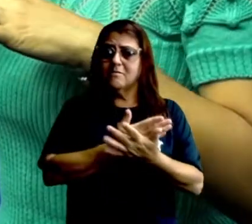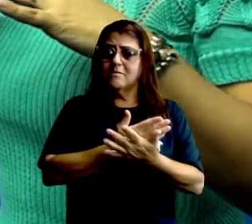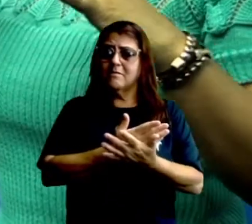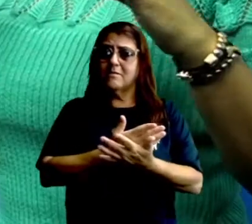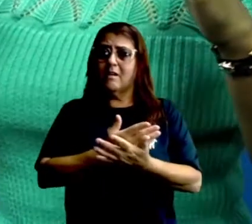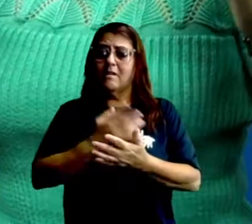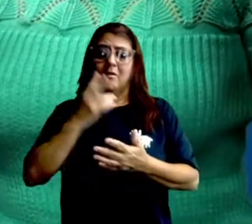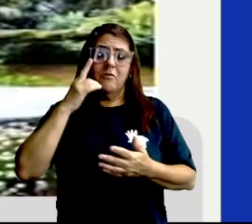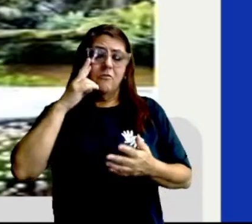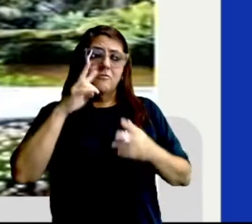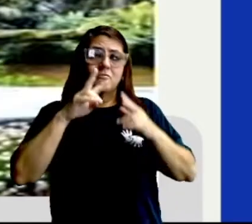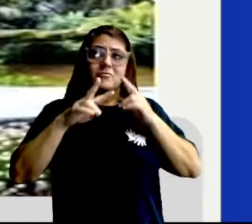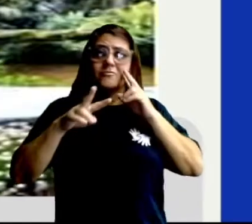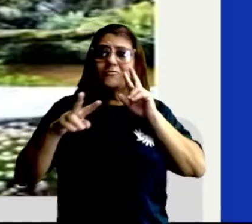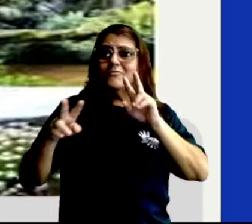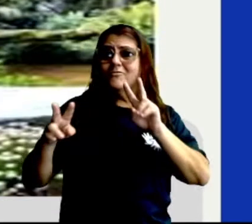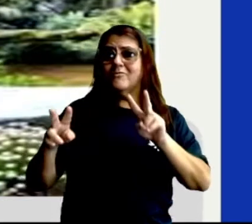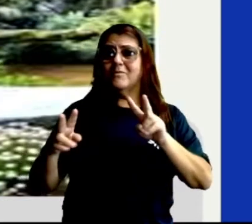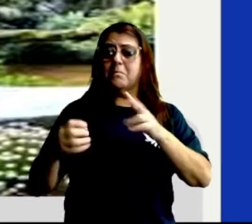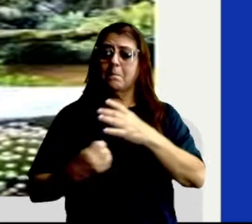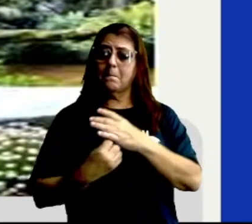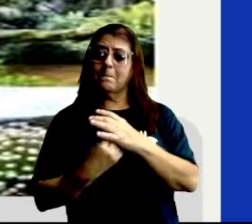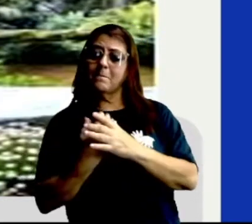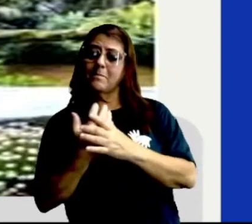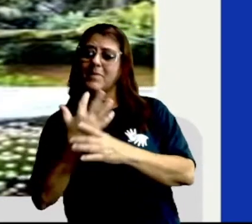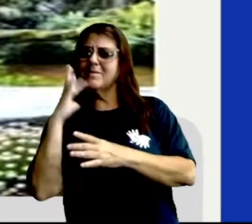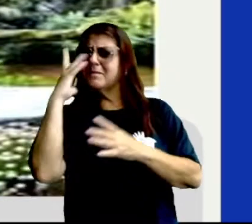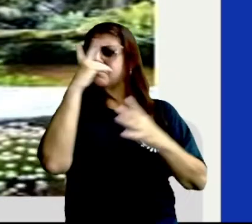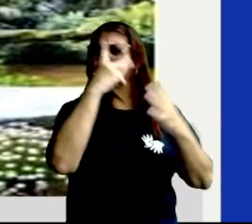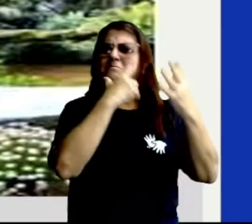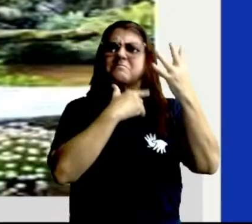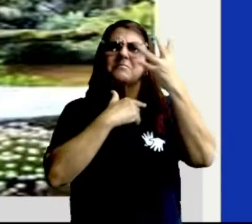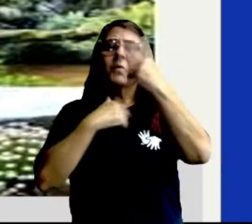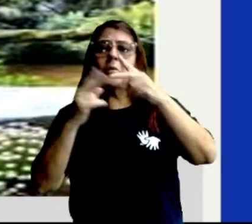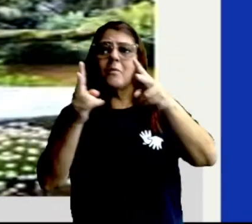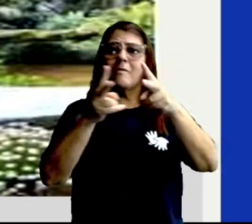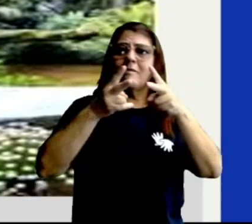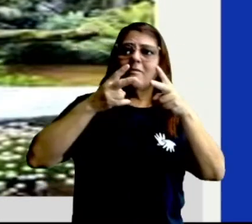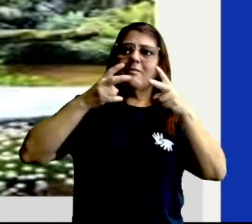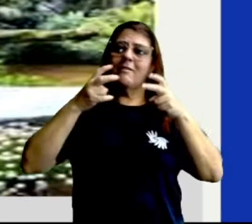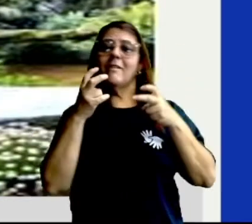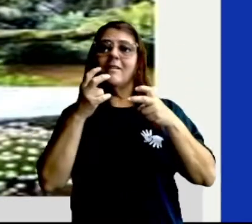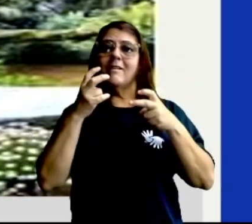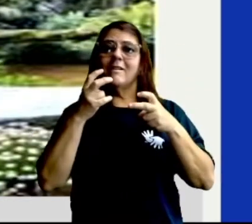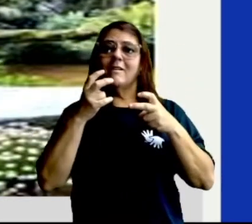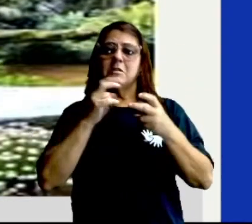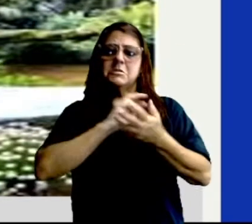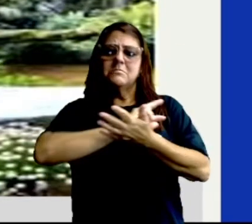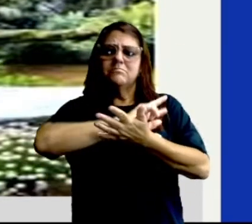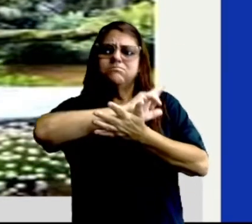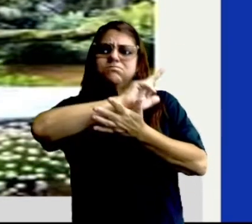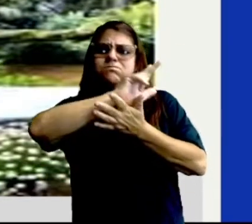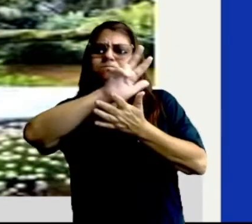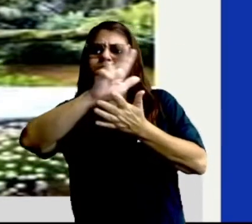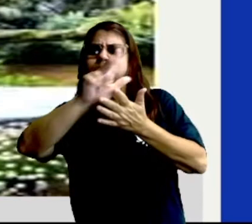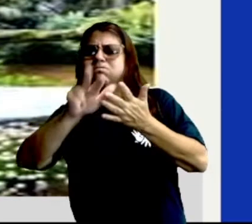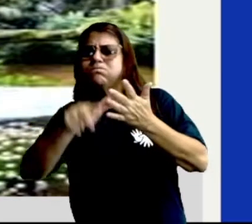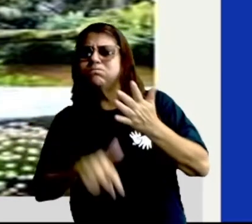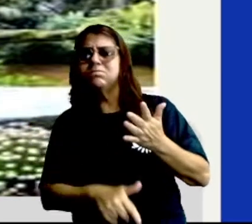gente que planta achei ele não deve que a gente consegue ver e perceber EA diversidade